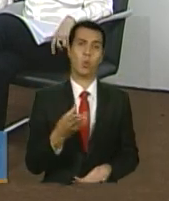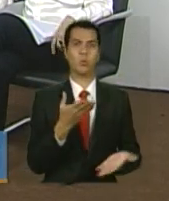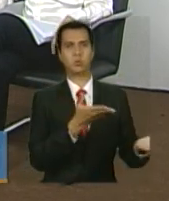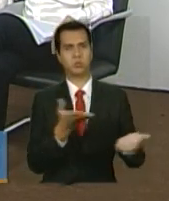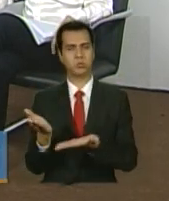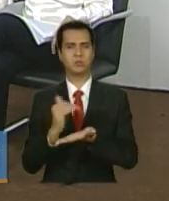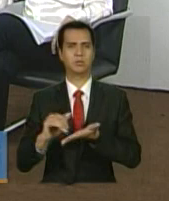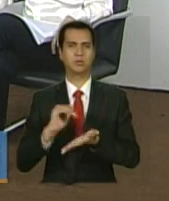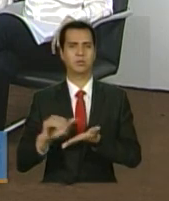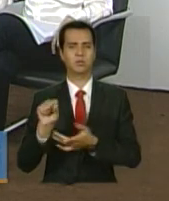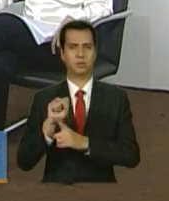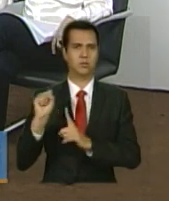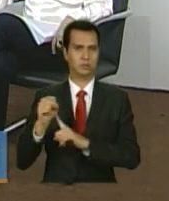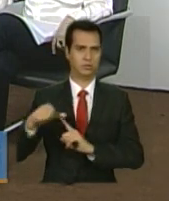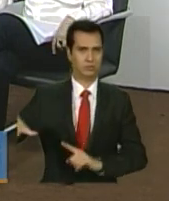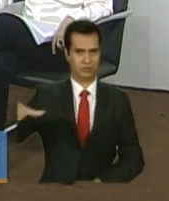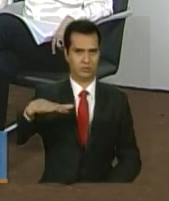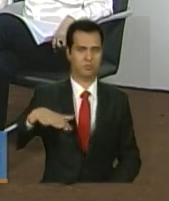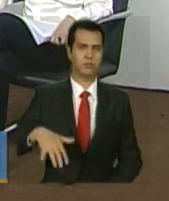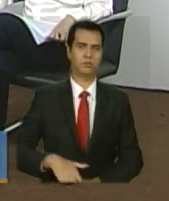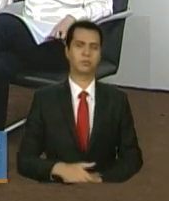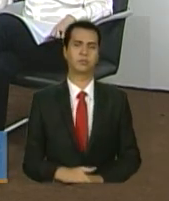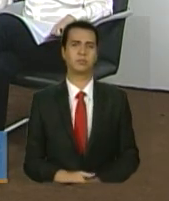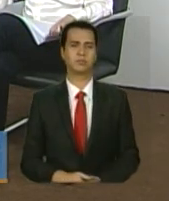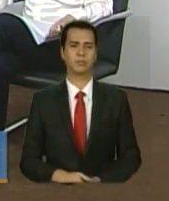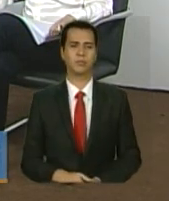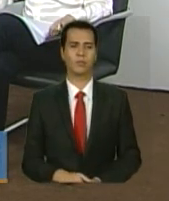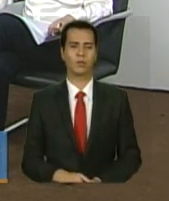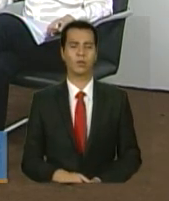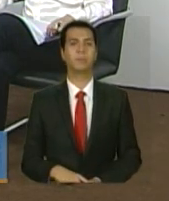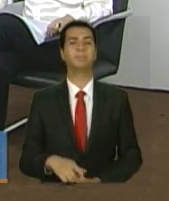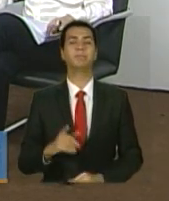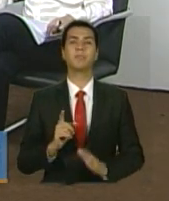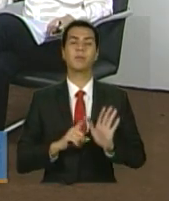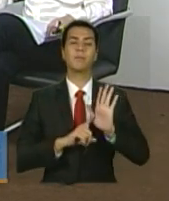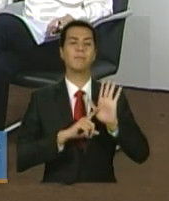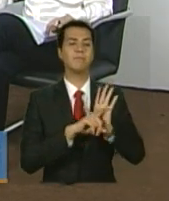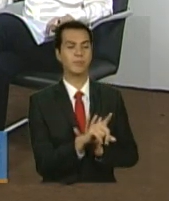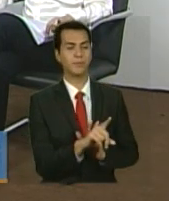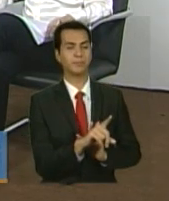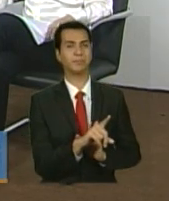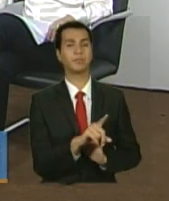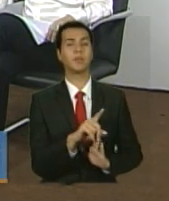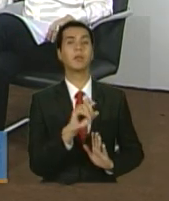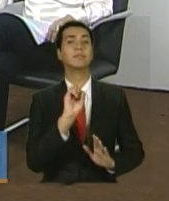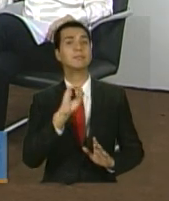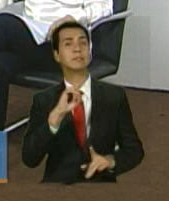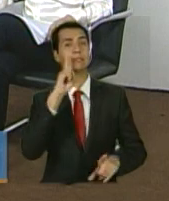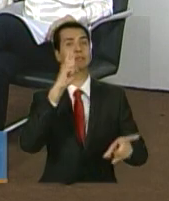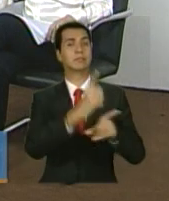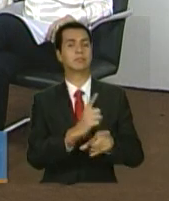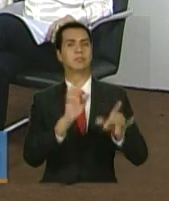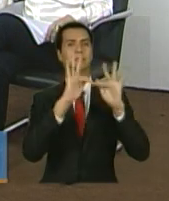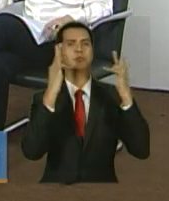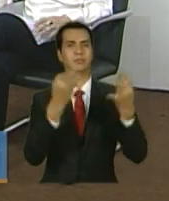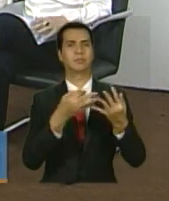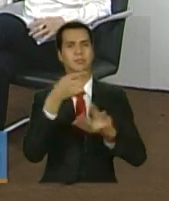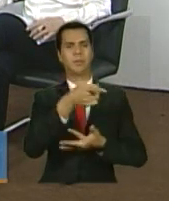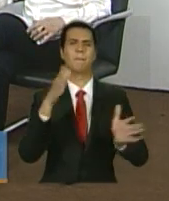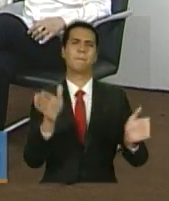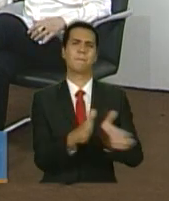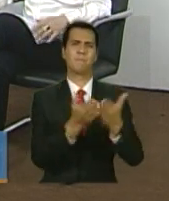é complementando a pergunta seguinte, Tânia, que é justamente essa. O que fazer então ao encontrar uma família em situação de